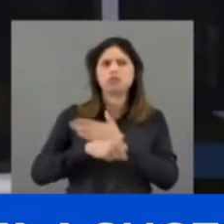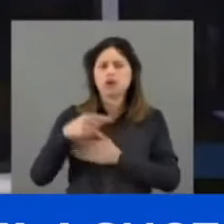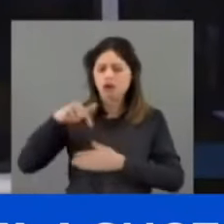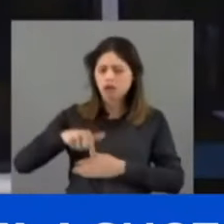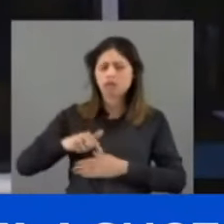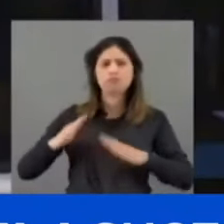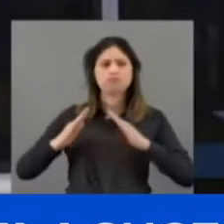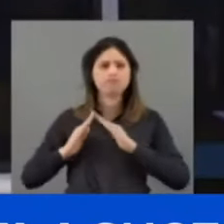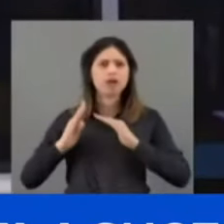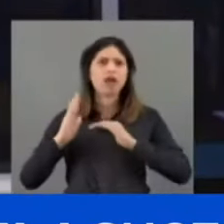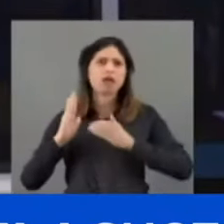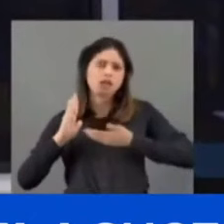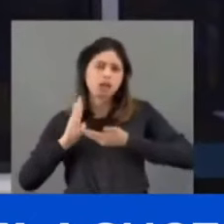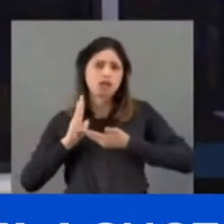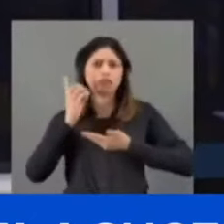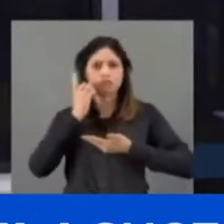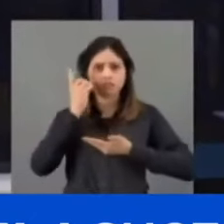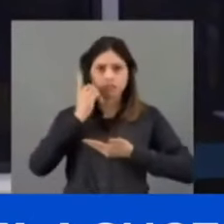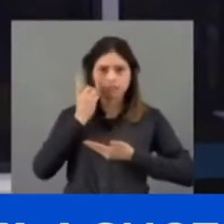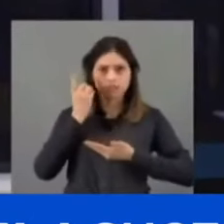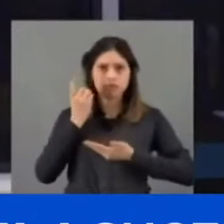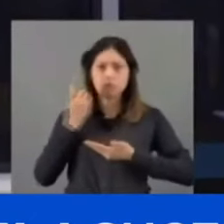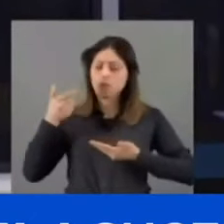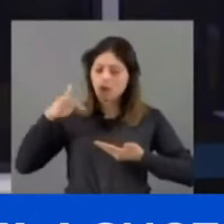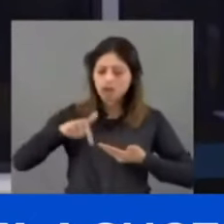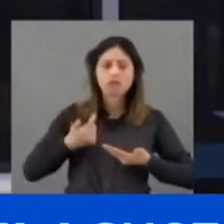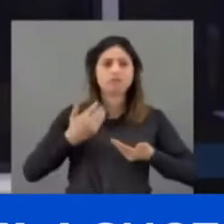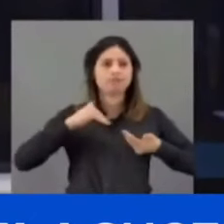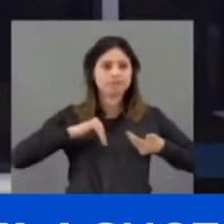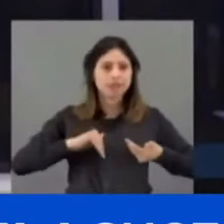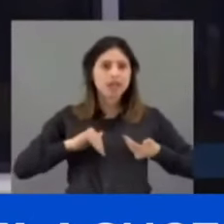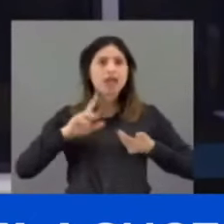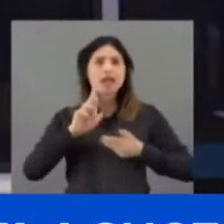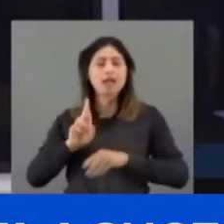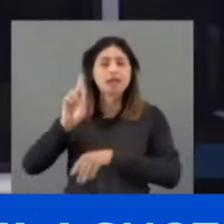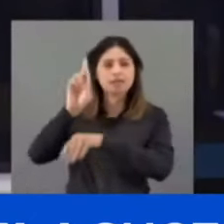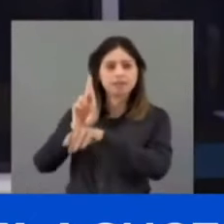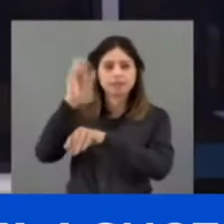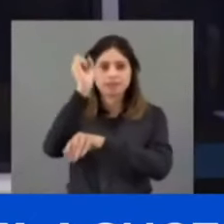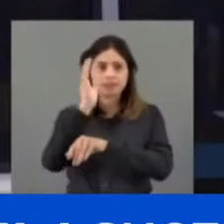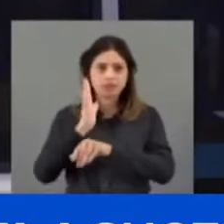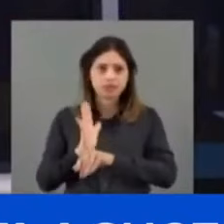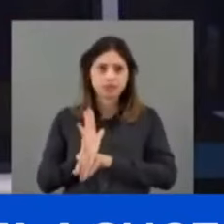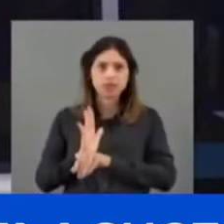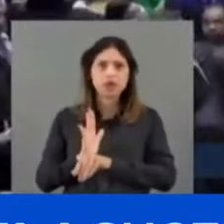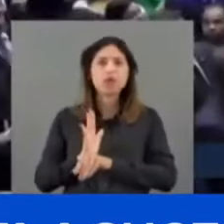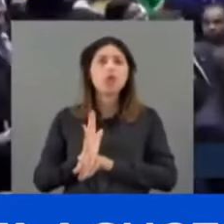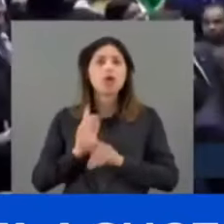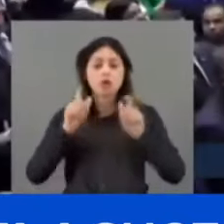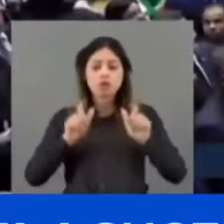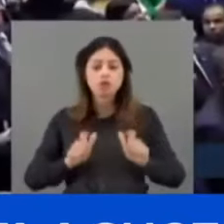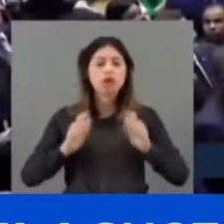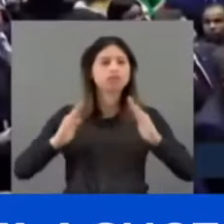eu avalio que ele vai ser menos audacioso esse ano do que ele foi no, no, no. Vai ser menos audacioso em 2024 do